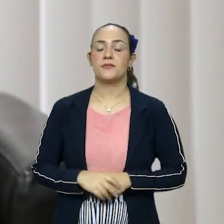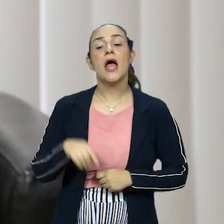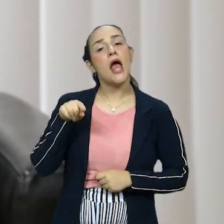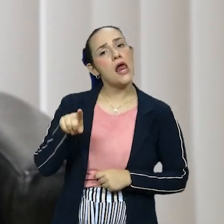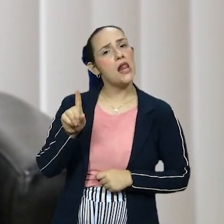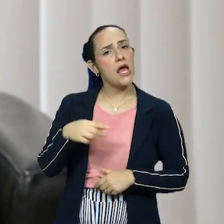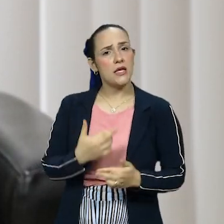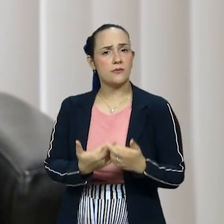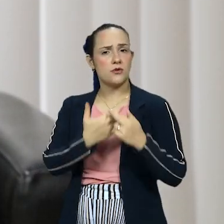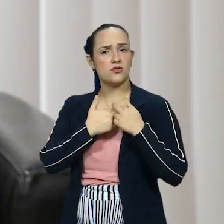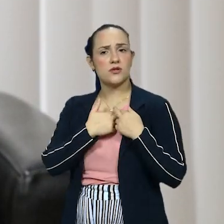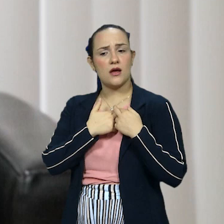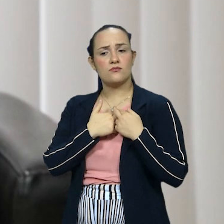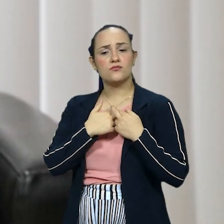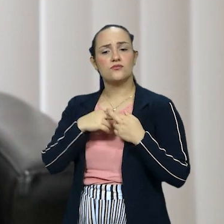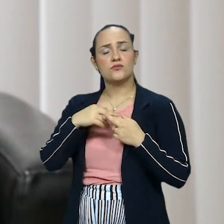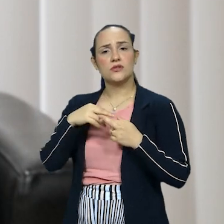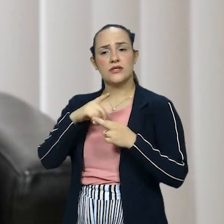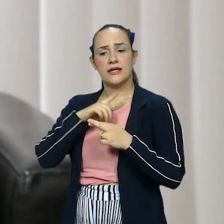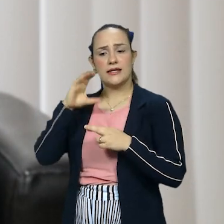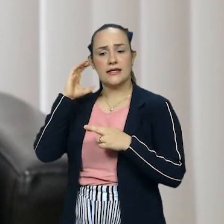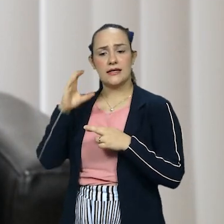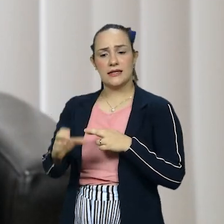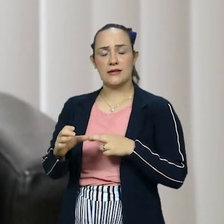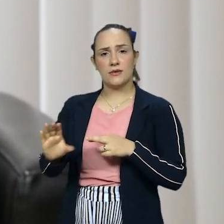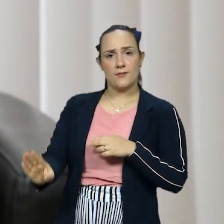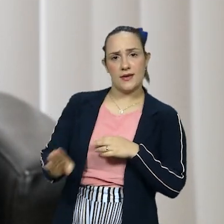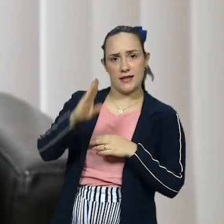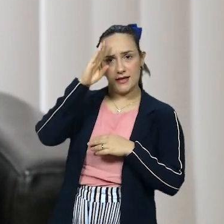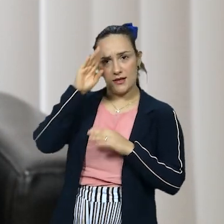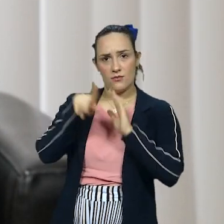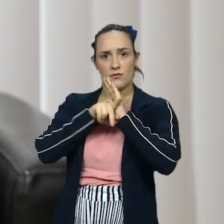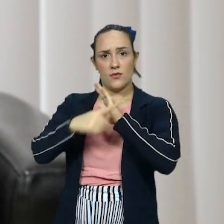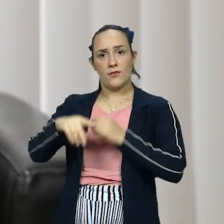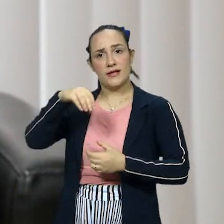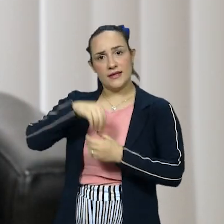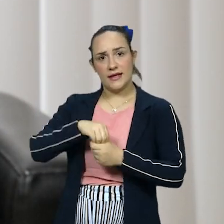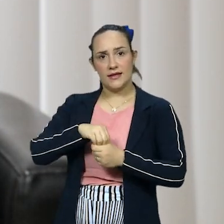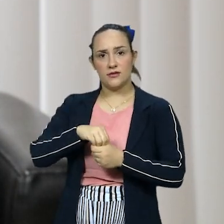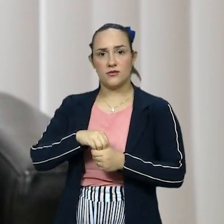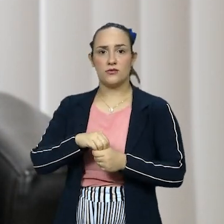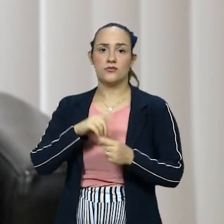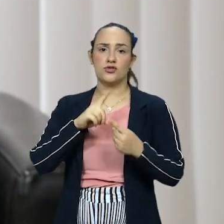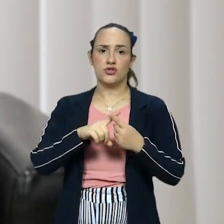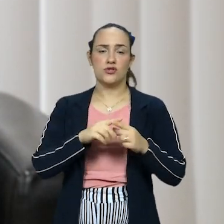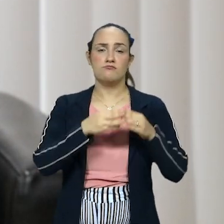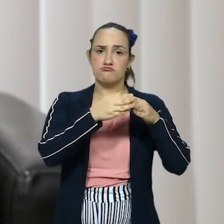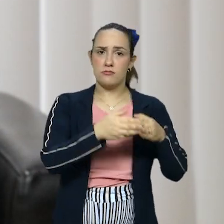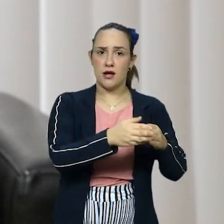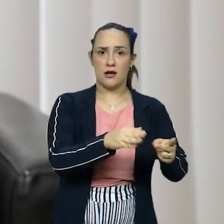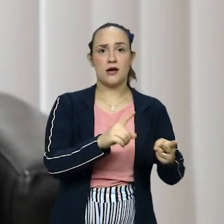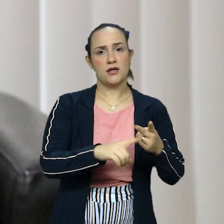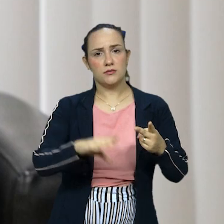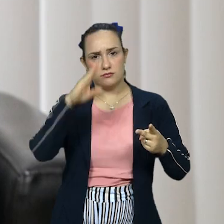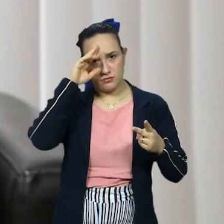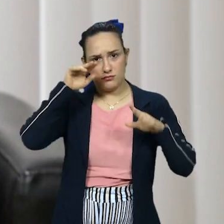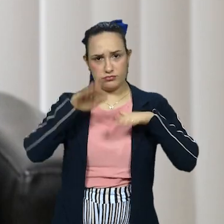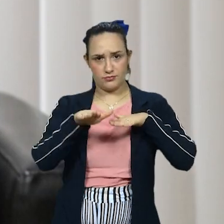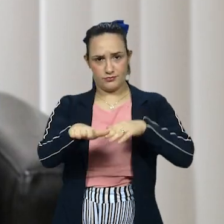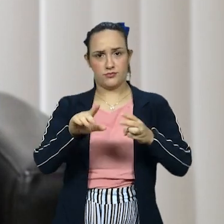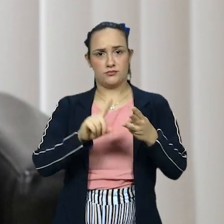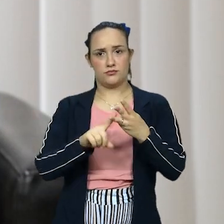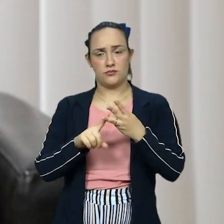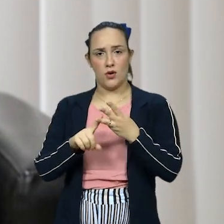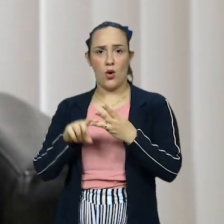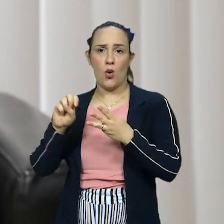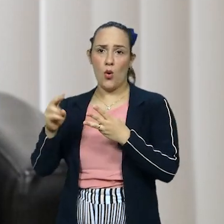Federal. Ela é responsável por julgar os crimes militares cometidos por integrantes das Forças Armadas, Marinha, Exército e